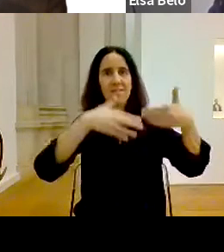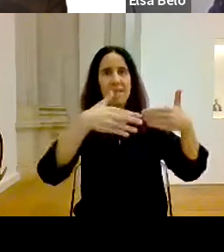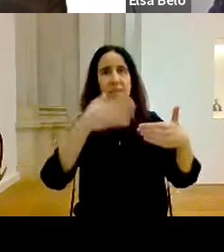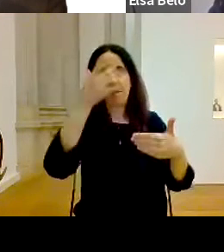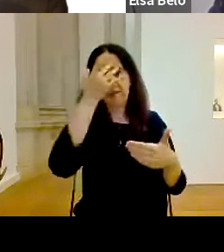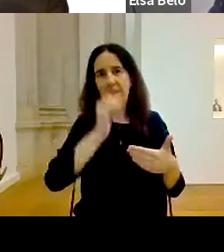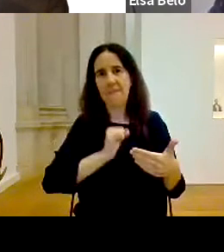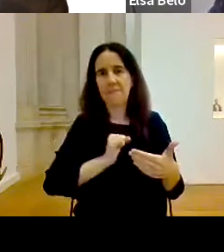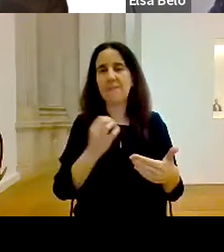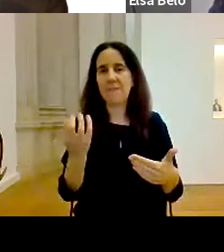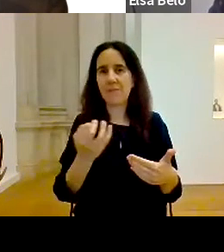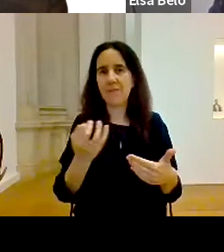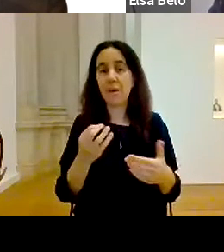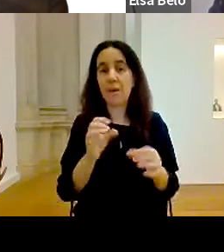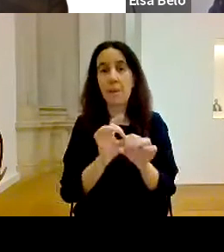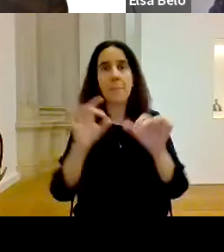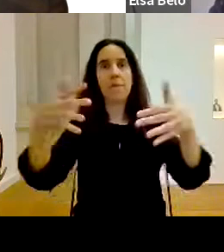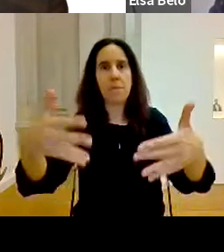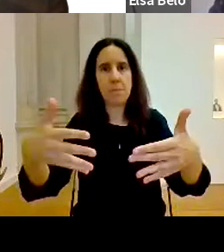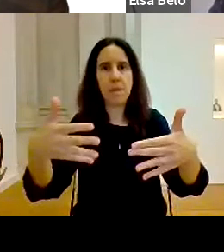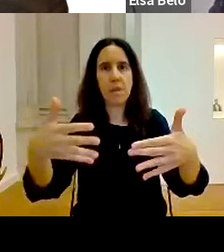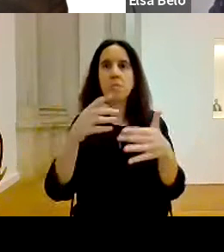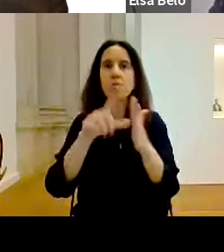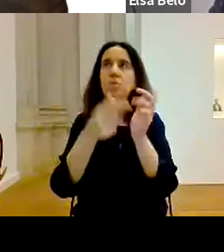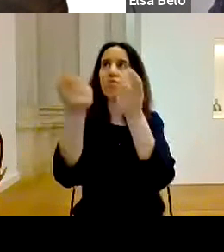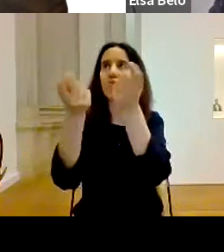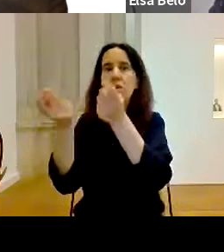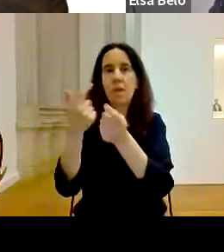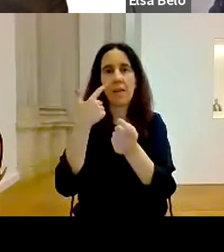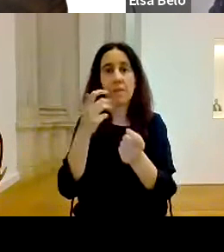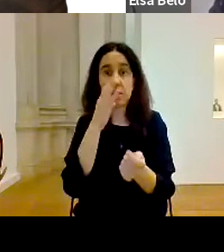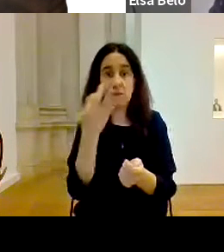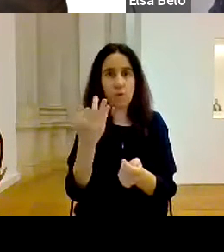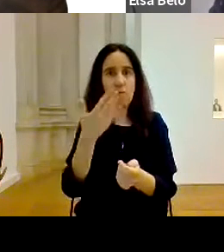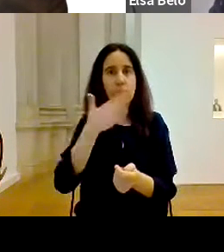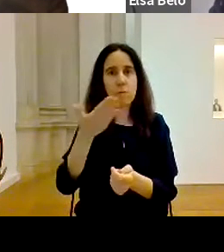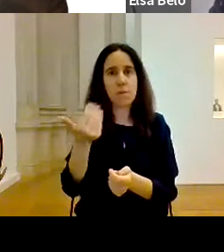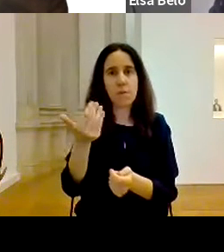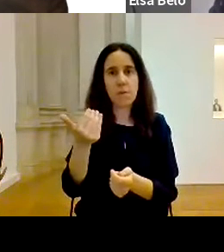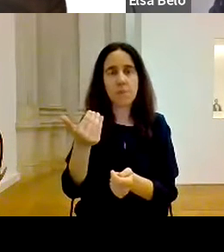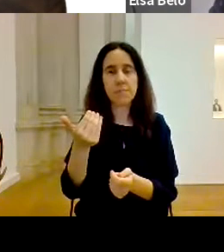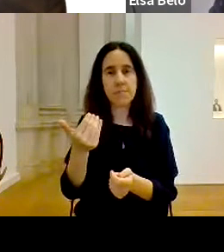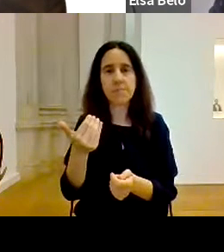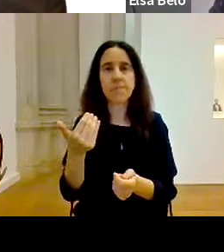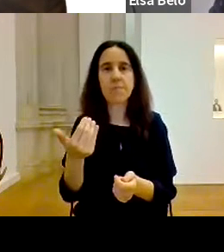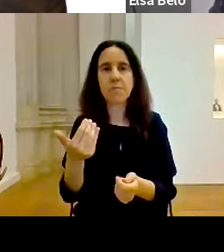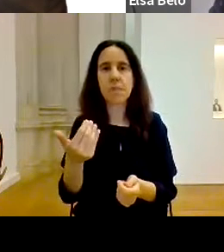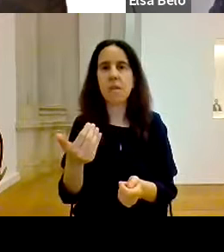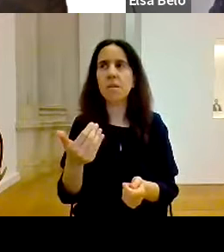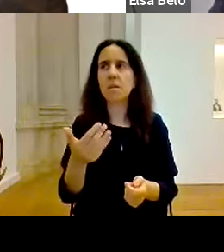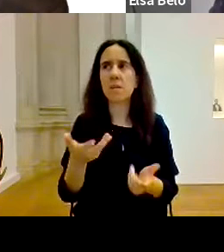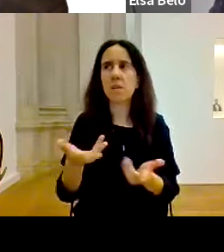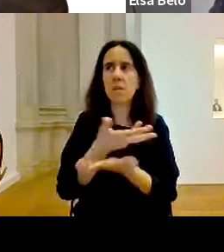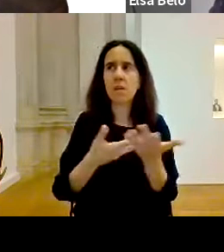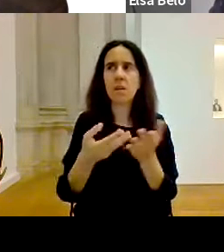de facto, esta pandemia, em termos de gestão de projeto, se mostrou insuficiências, foi um bom sinal, porque foi uma oportunidade para